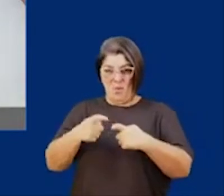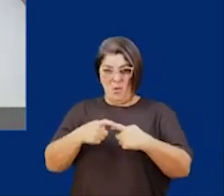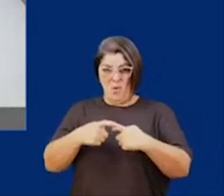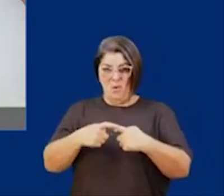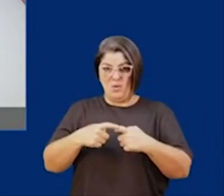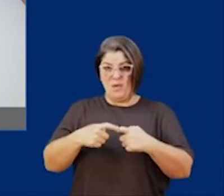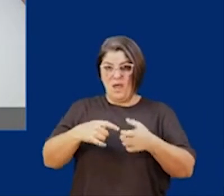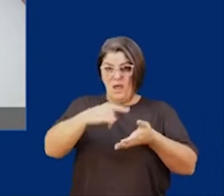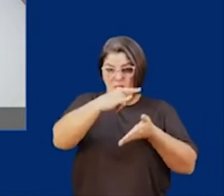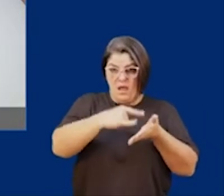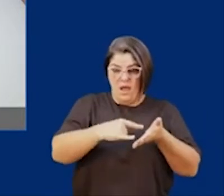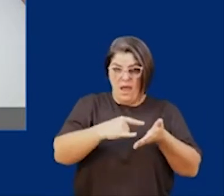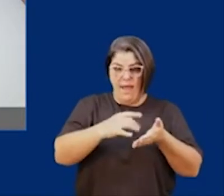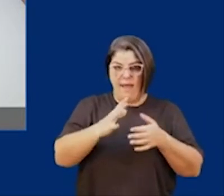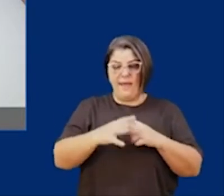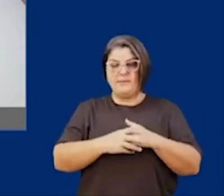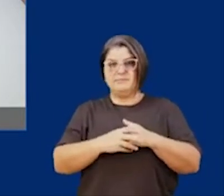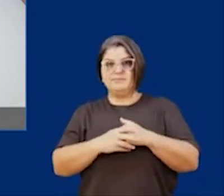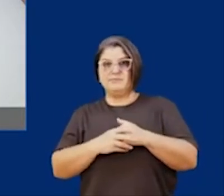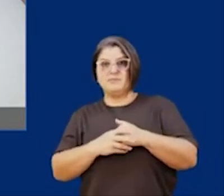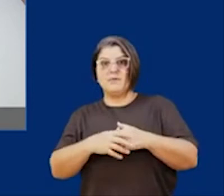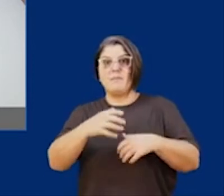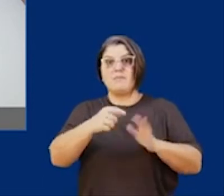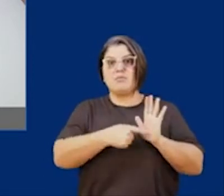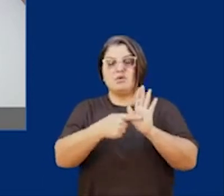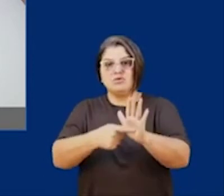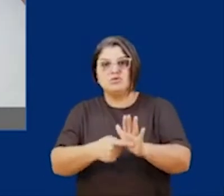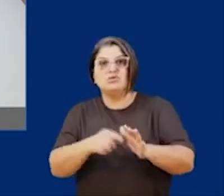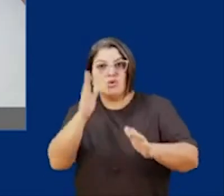clínica colocada que precisa de acompanhamento de profissional de saúde.